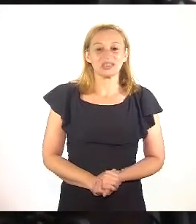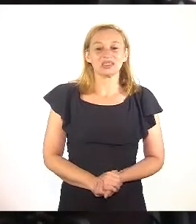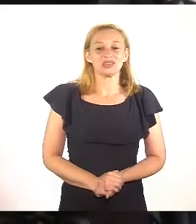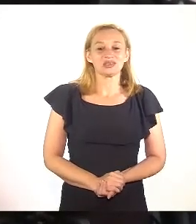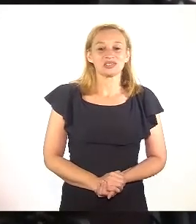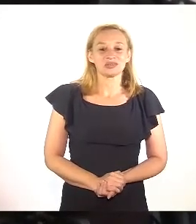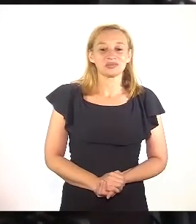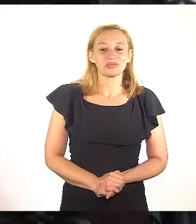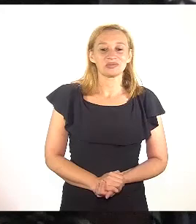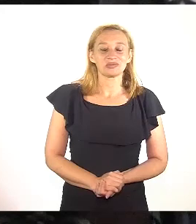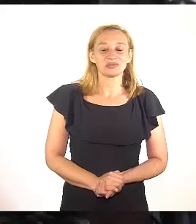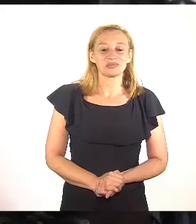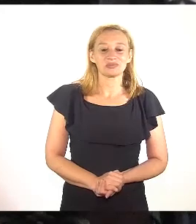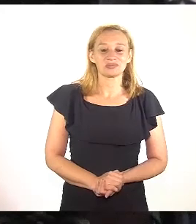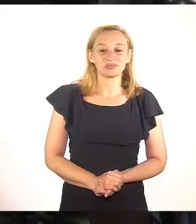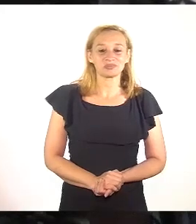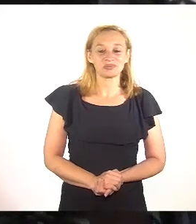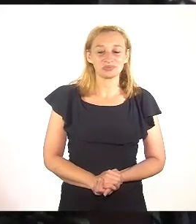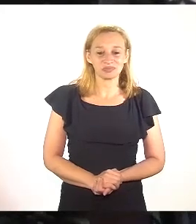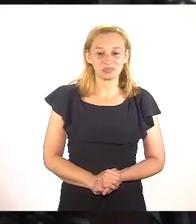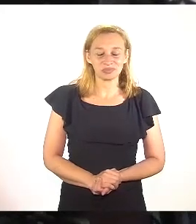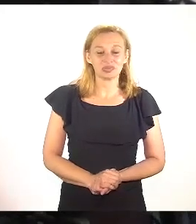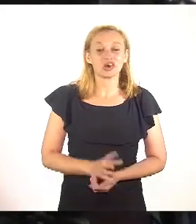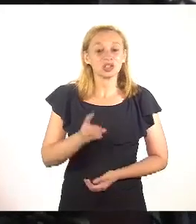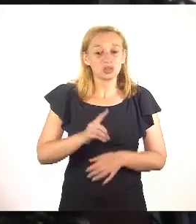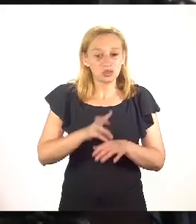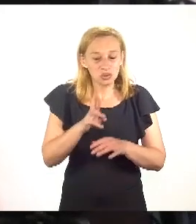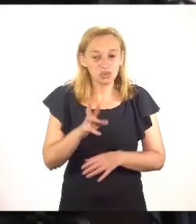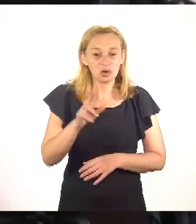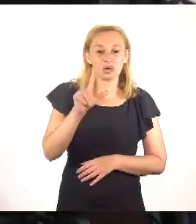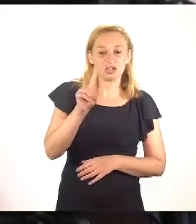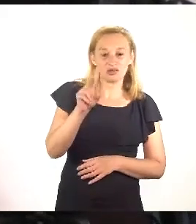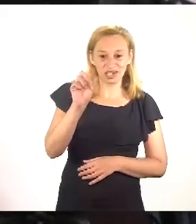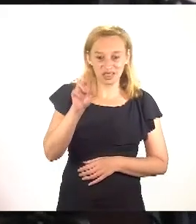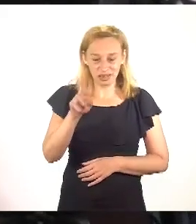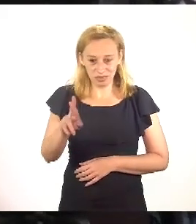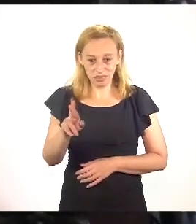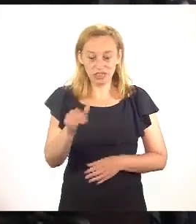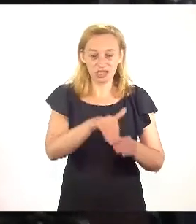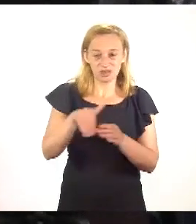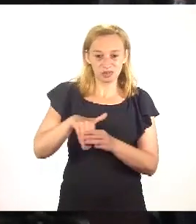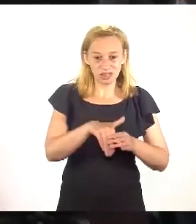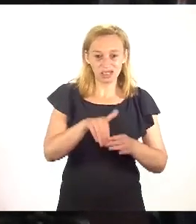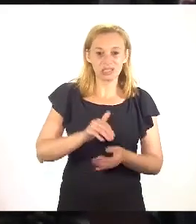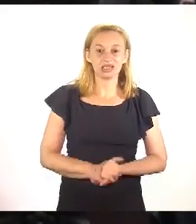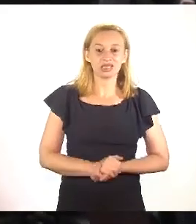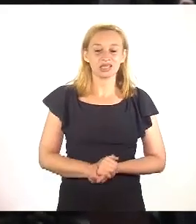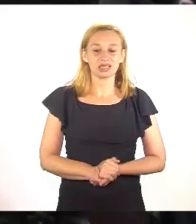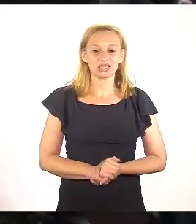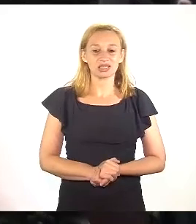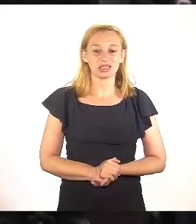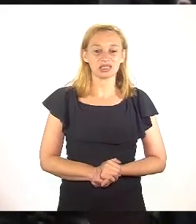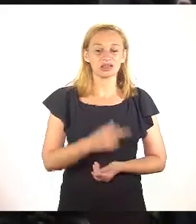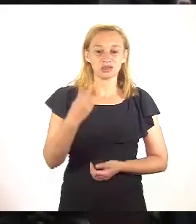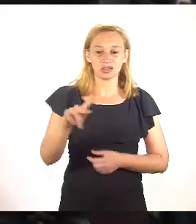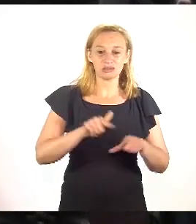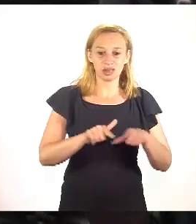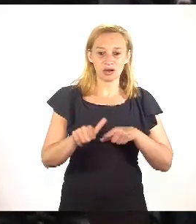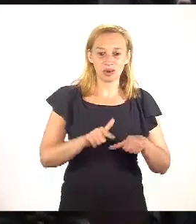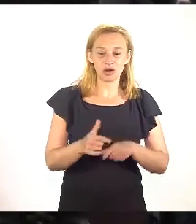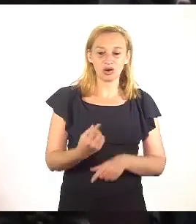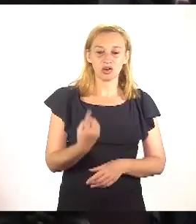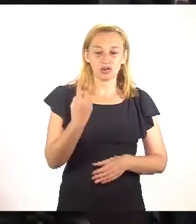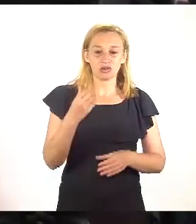Devidamente querido doutor Vladimir, coloco em votação a sabatina de Vossa Excelência como voto